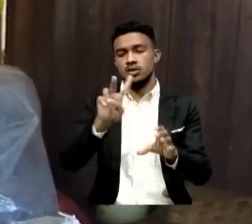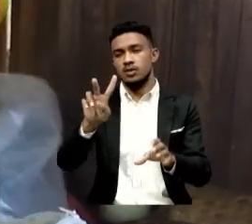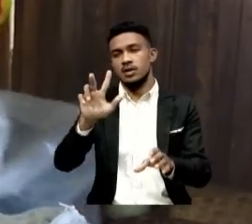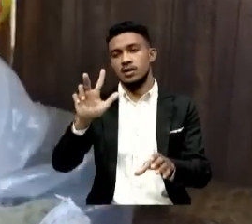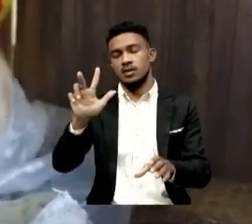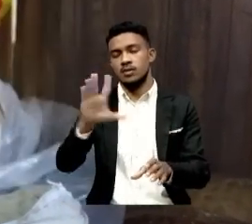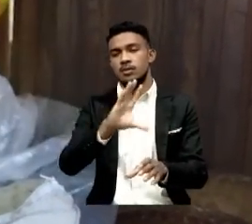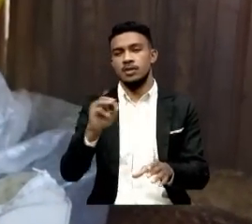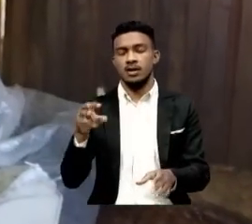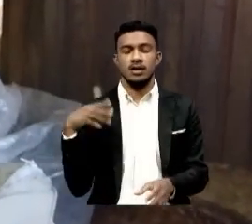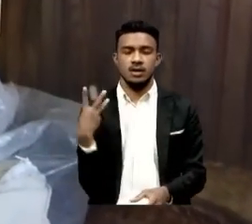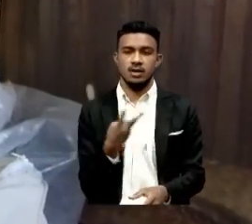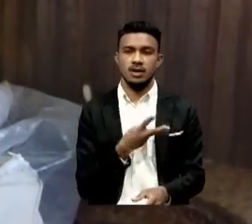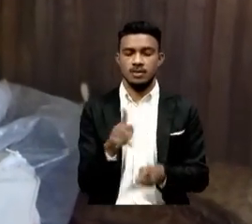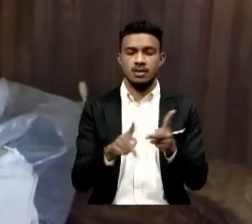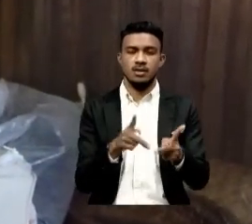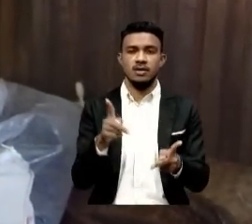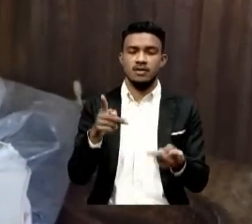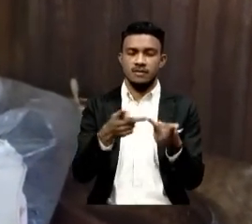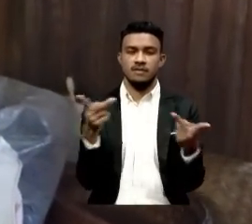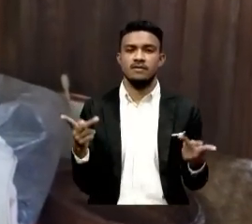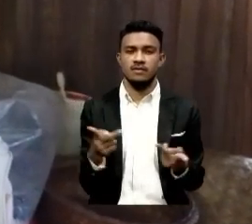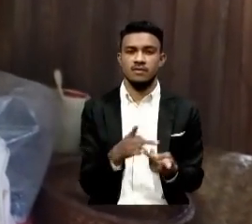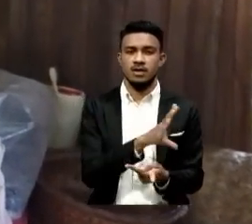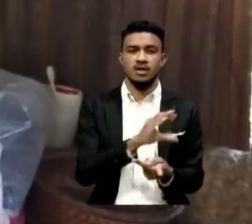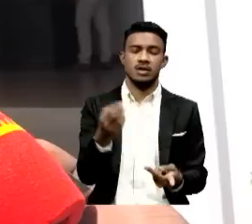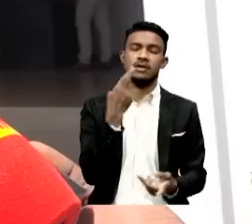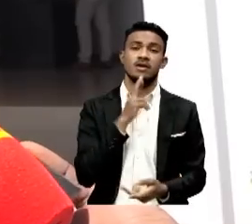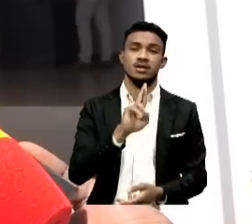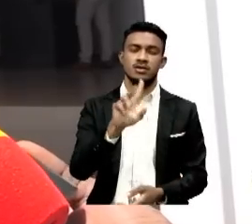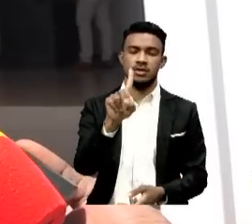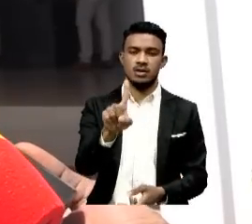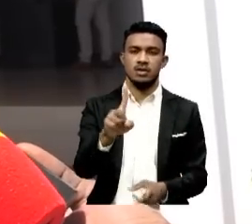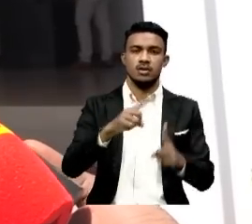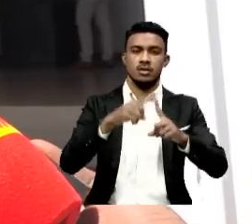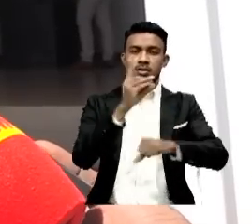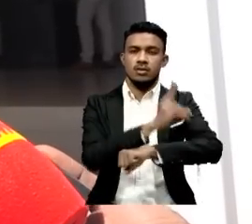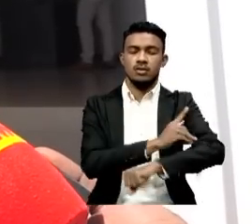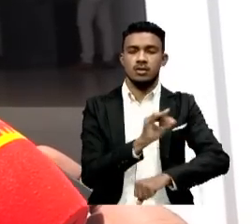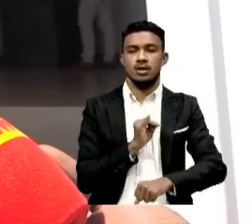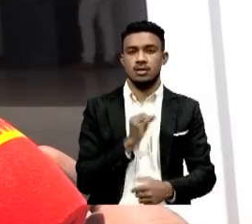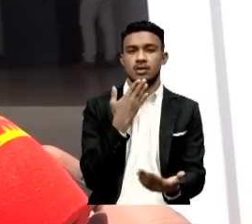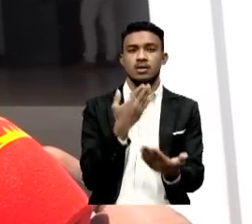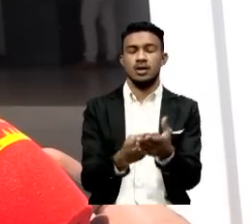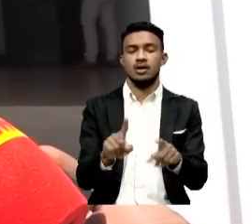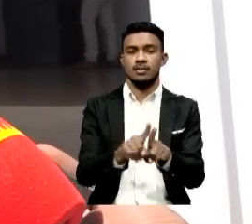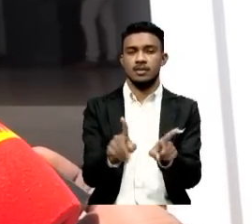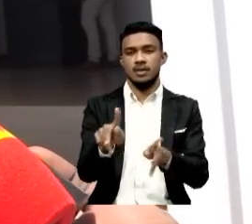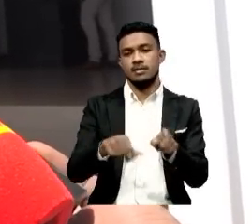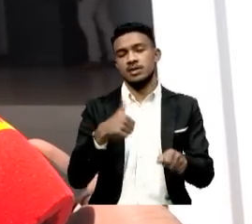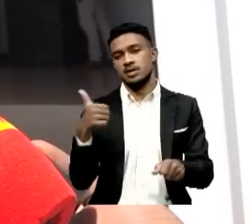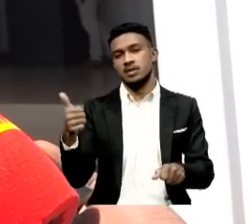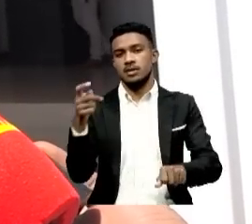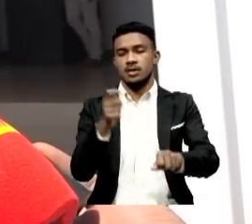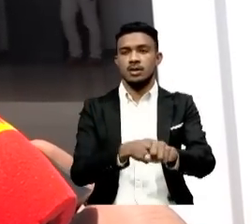ia razão nida, ita nunca bela até te lia o botão ser lançana razão nida. Se o rin house dia, mas ema se lucne ia tona situação